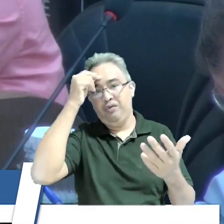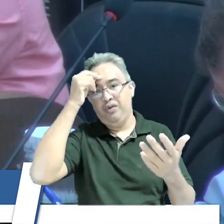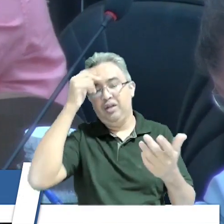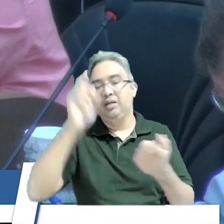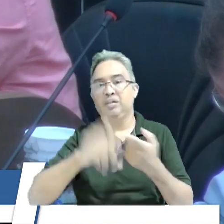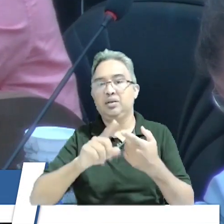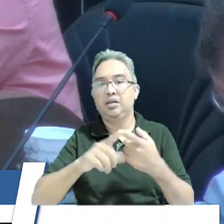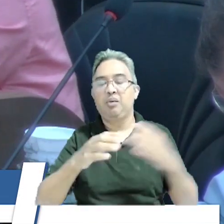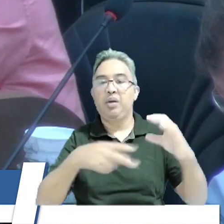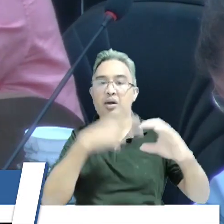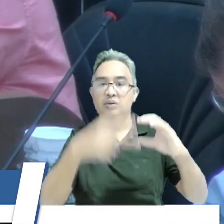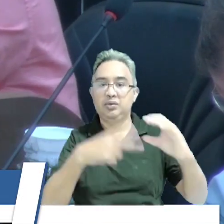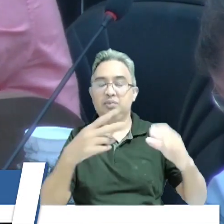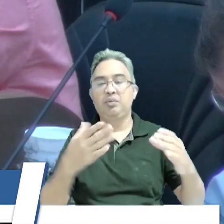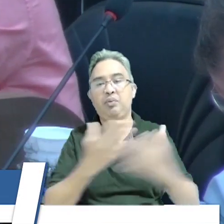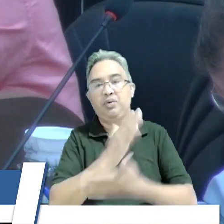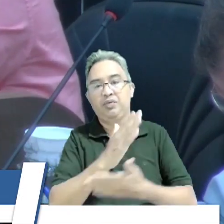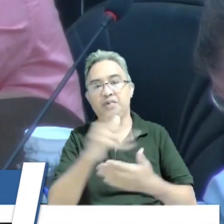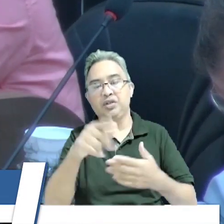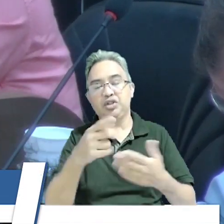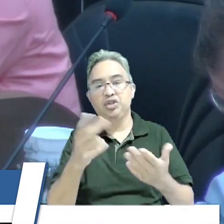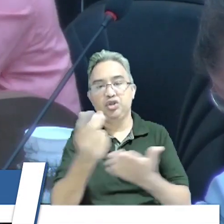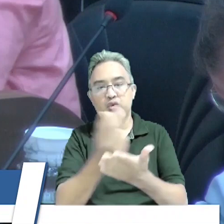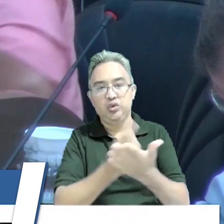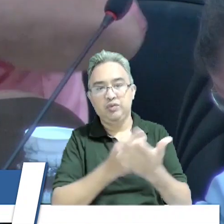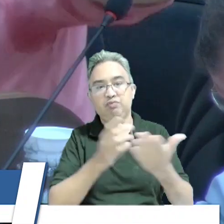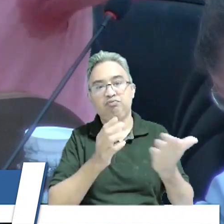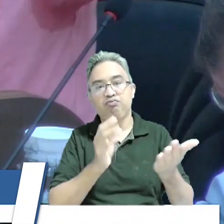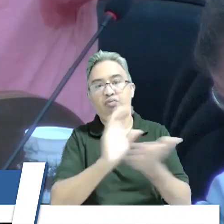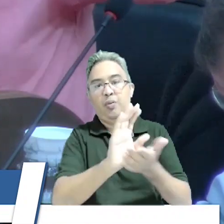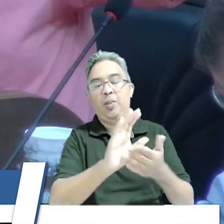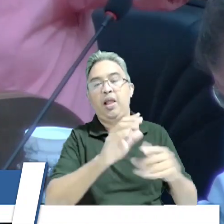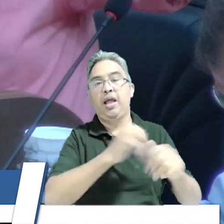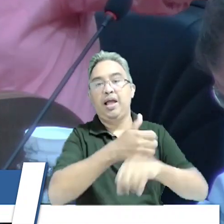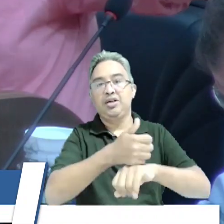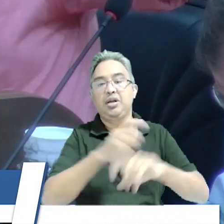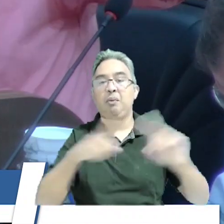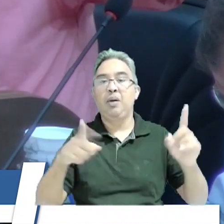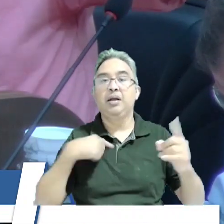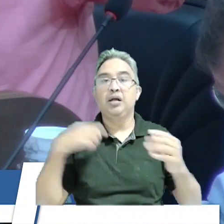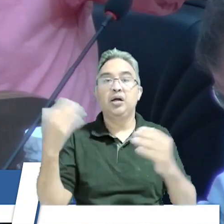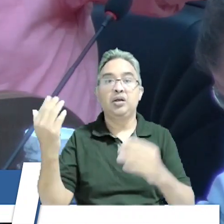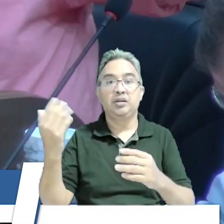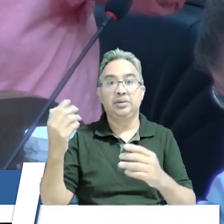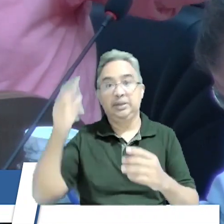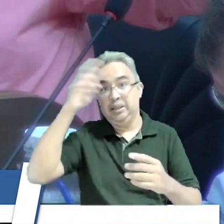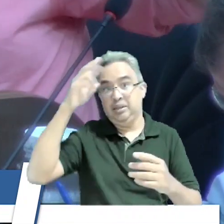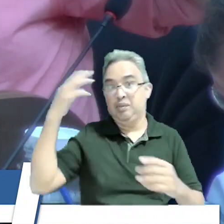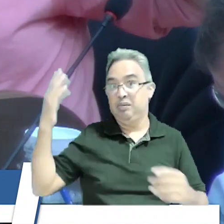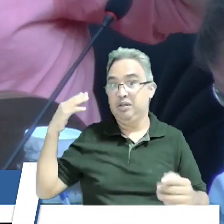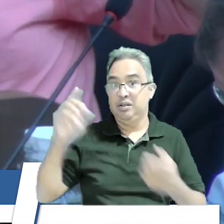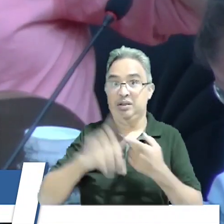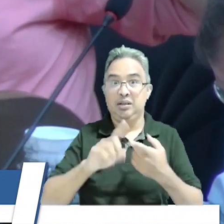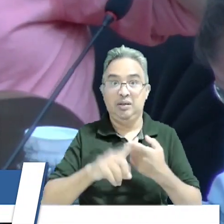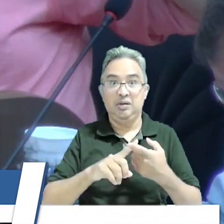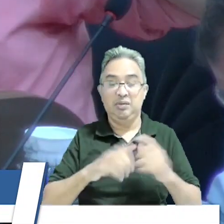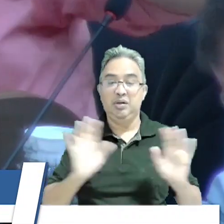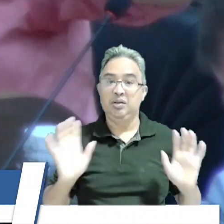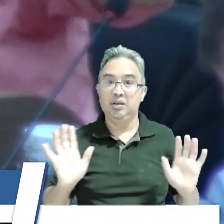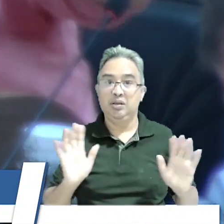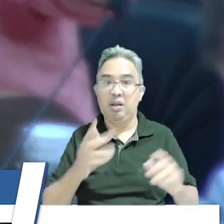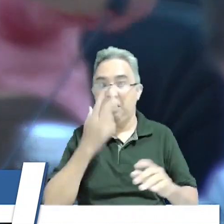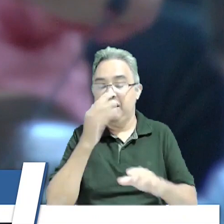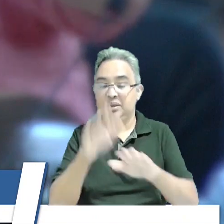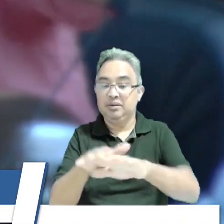que está aprovando esses créditos adicionais, mas nós estamos votando lá atrás. Nós estamos dando passo para trás, como